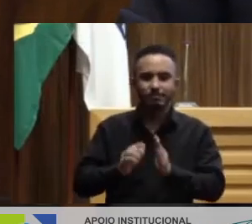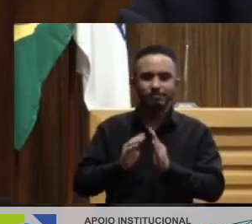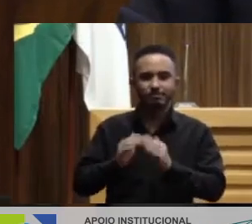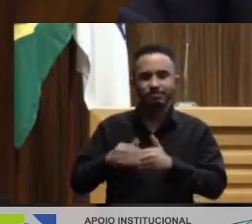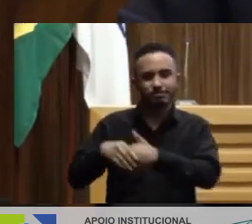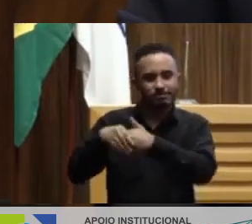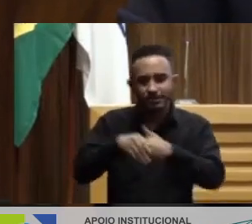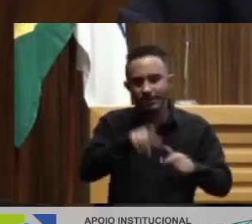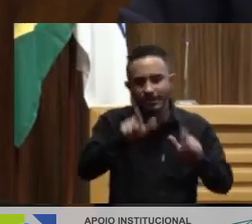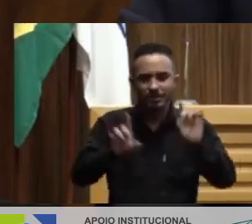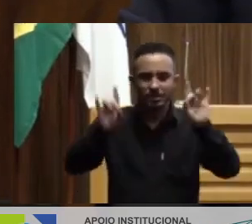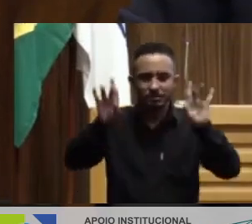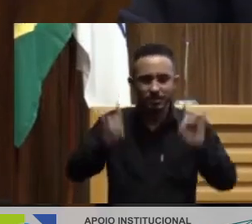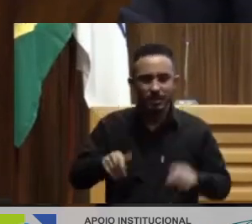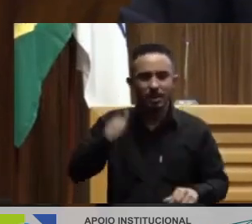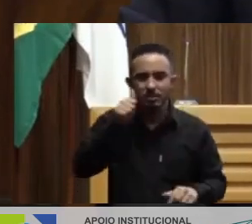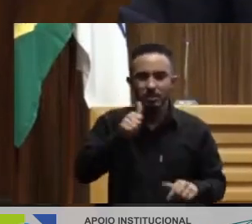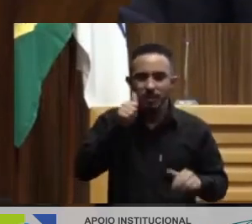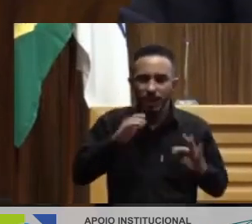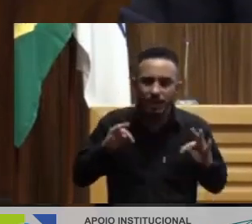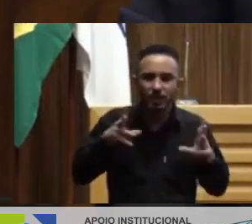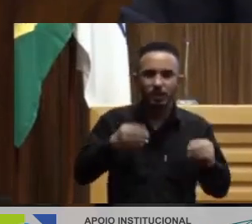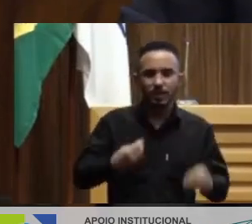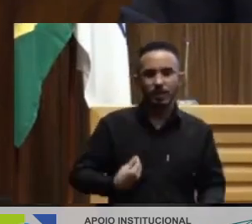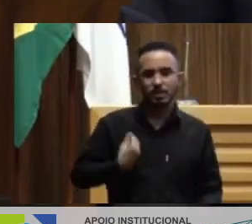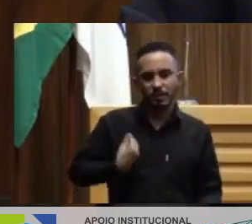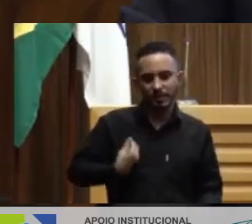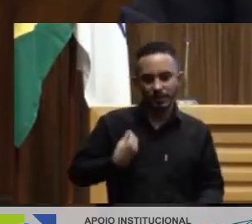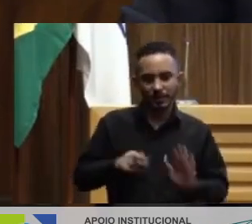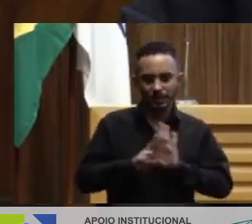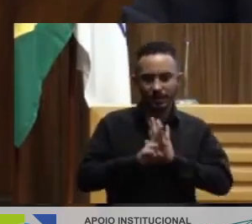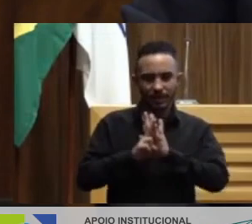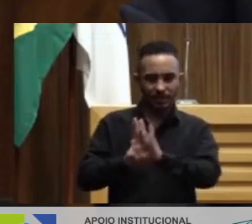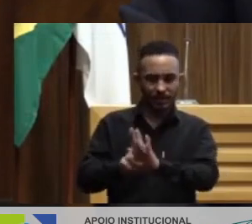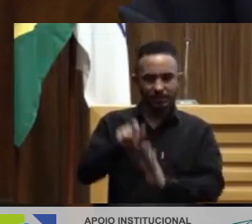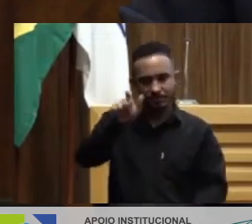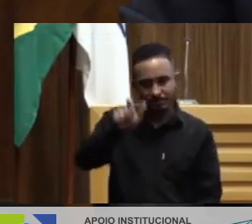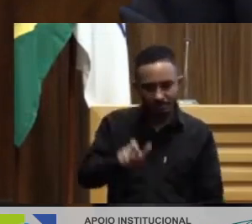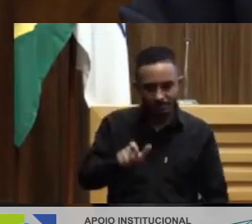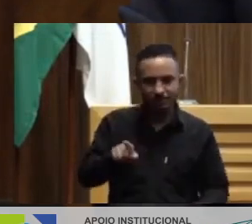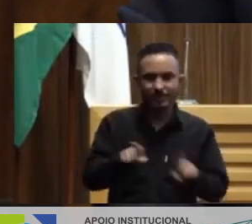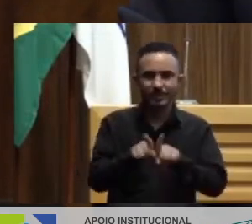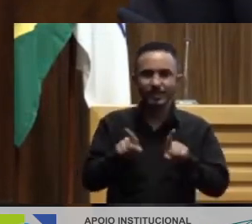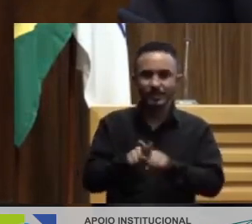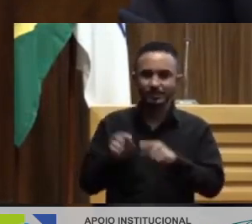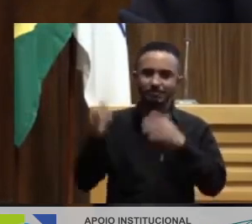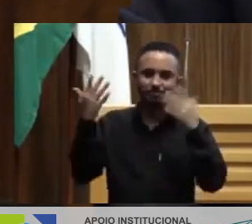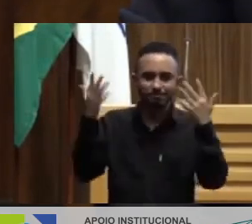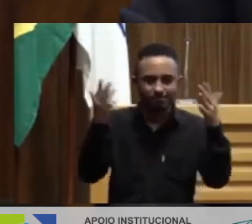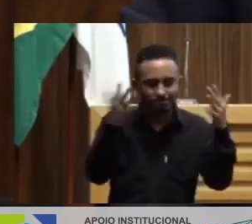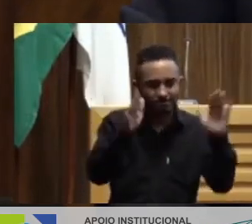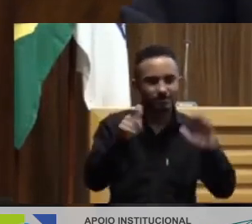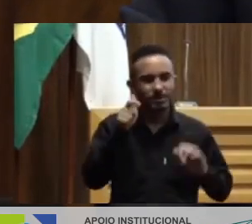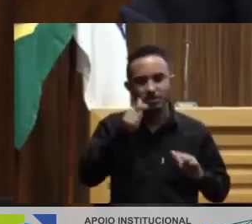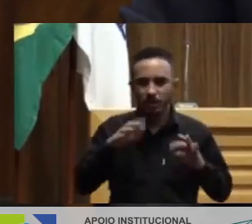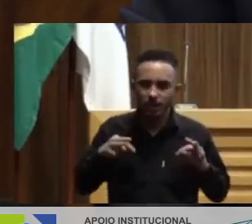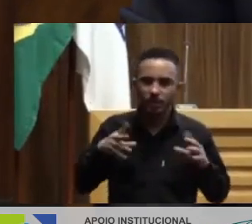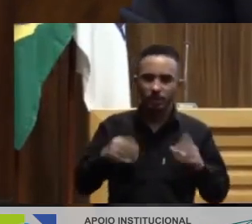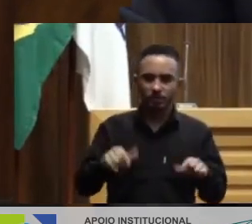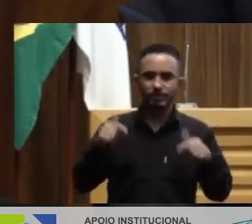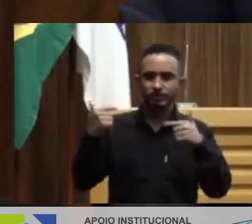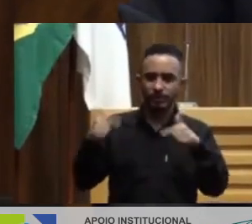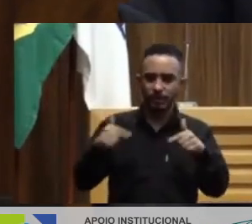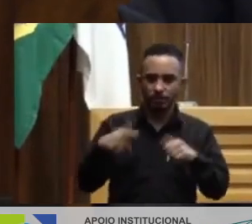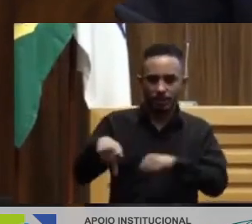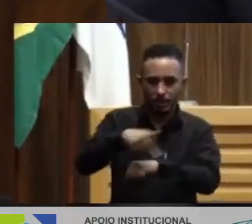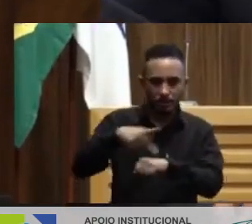todas as mulheres que se fazem presentes em nome da dona Lu, saudar e cumprimentar todas as mulheres que fazem do nosso país um